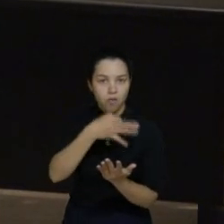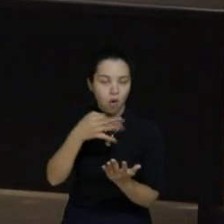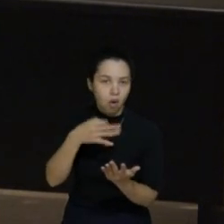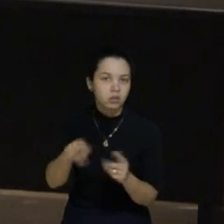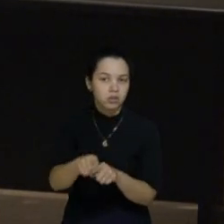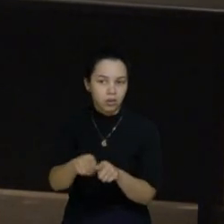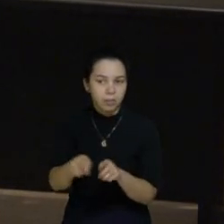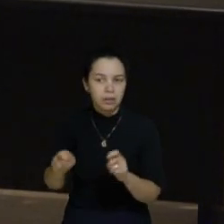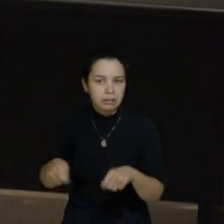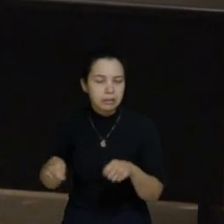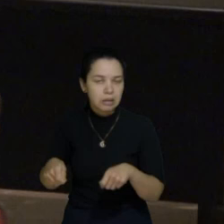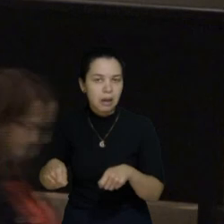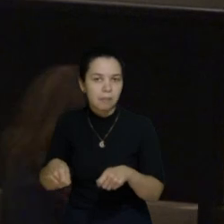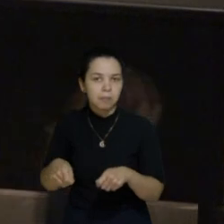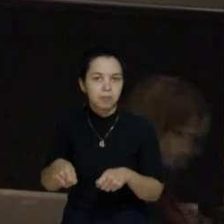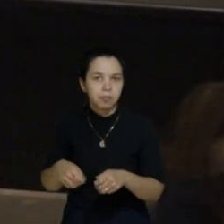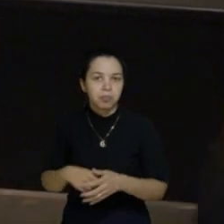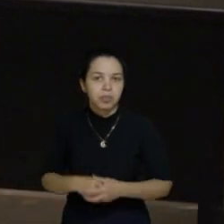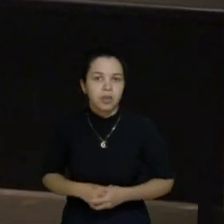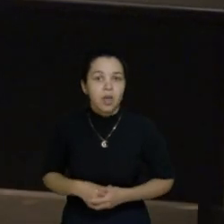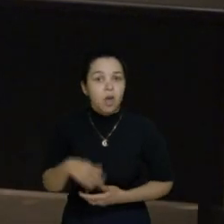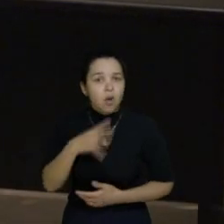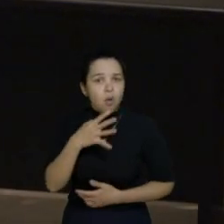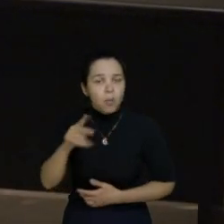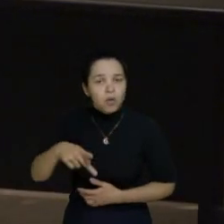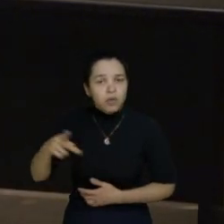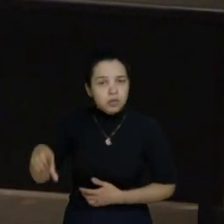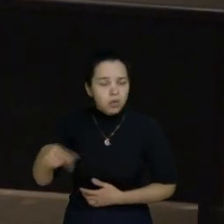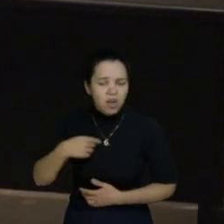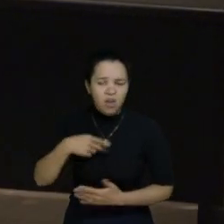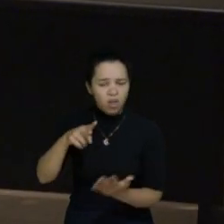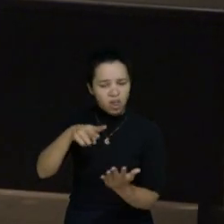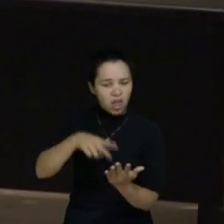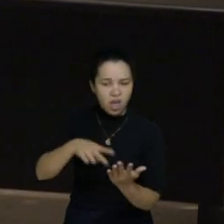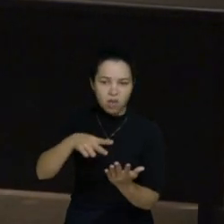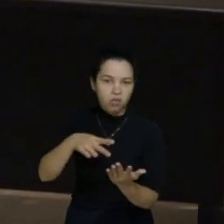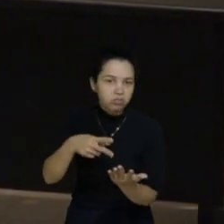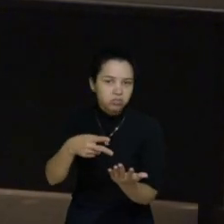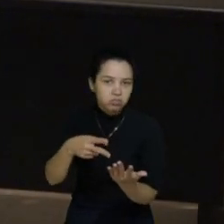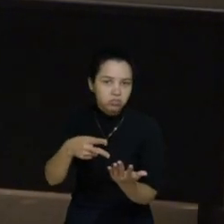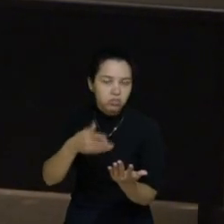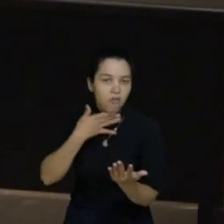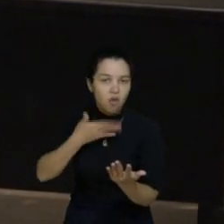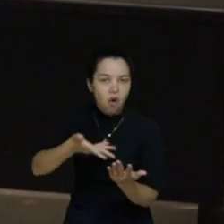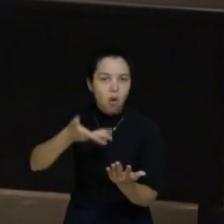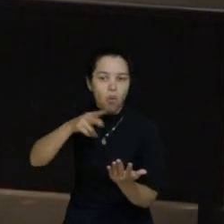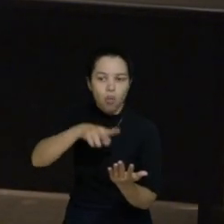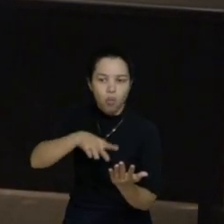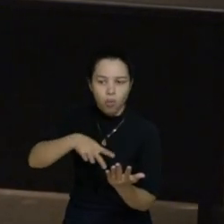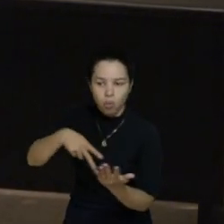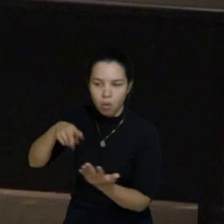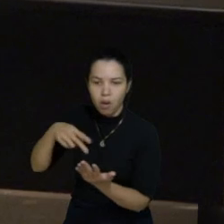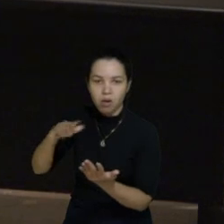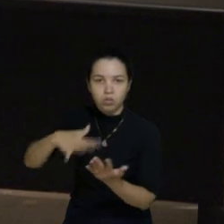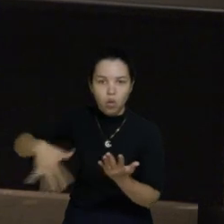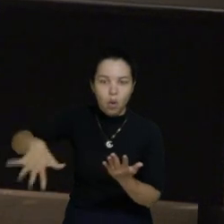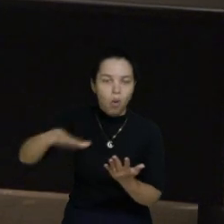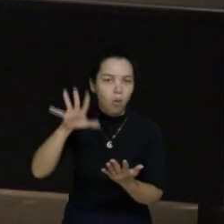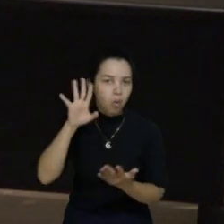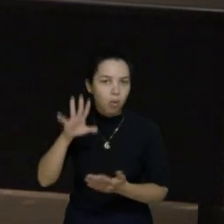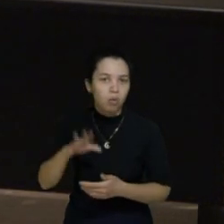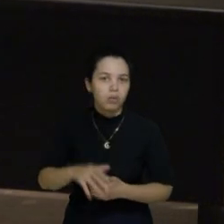eu conheci uma professora que ela falou olha para não fazer diferenciação Eu leio para todo mundo em voz alta ou gravo a